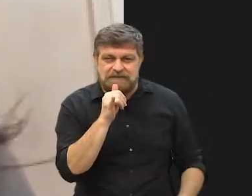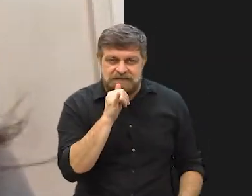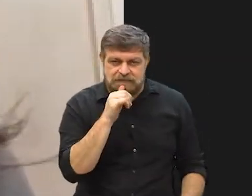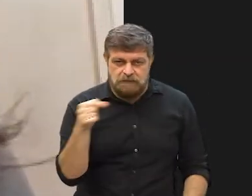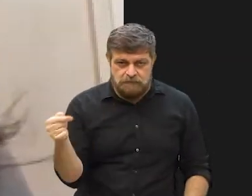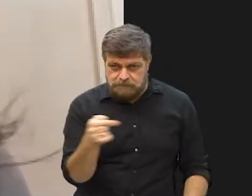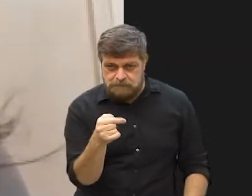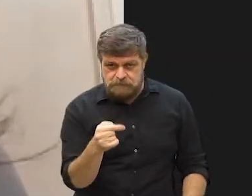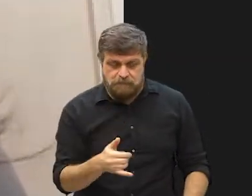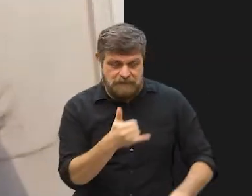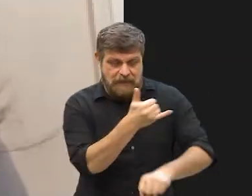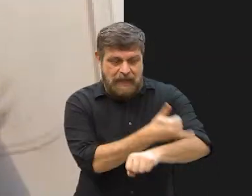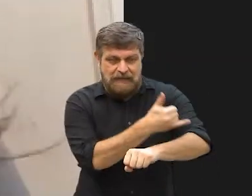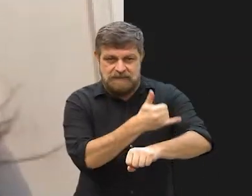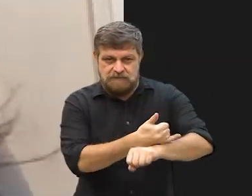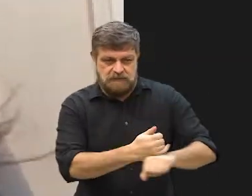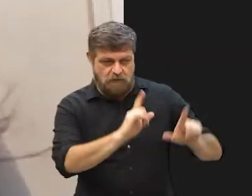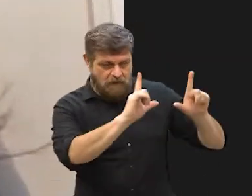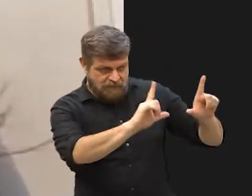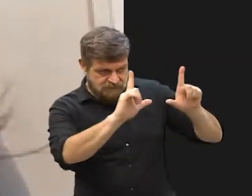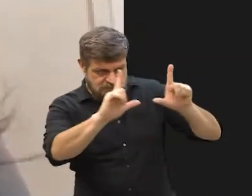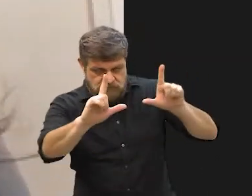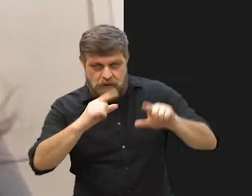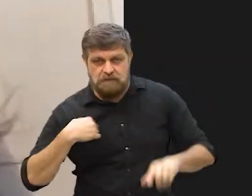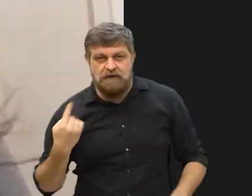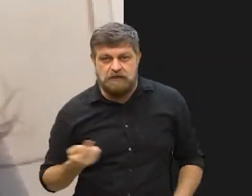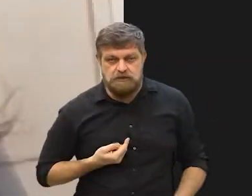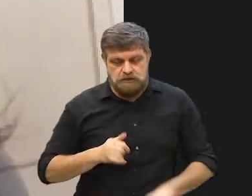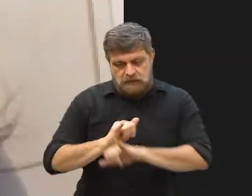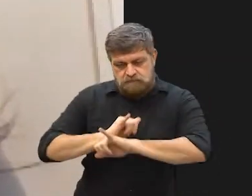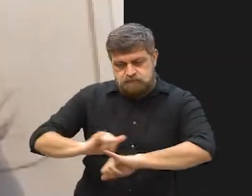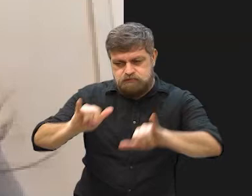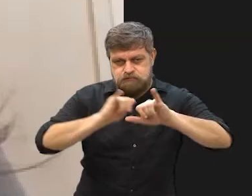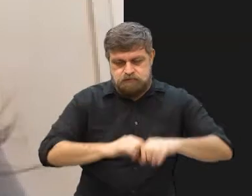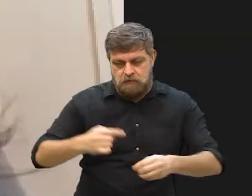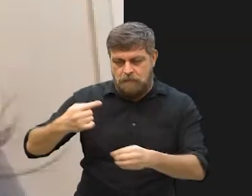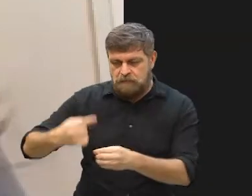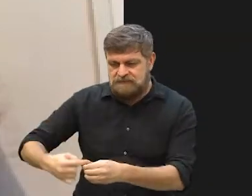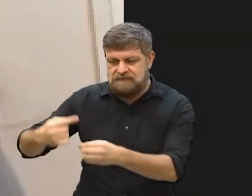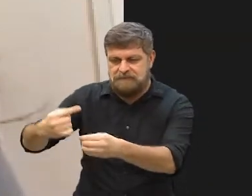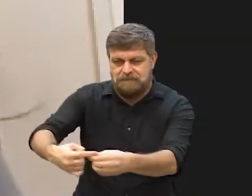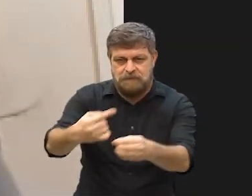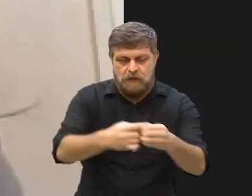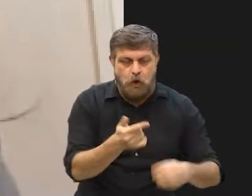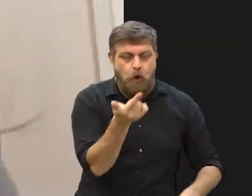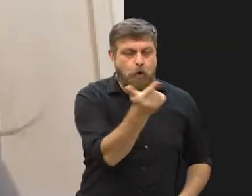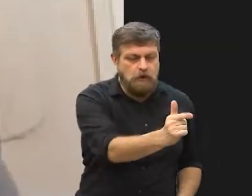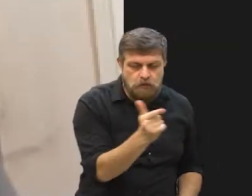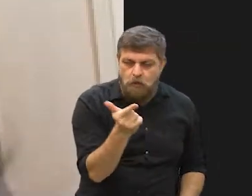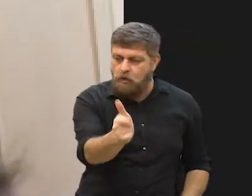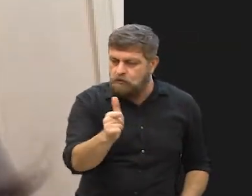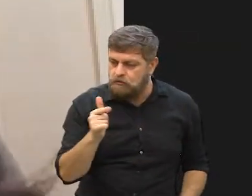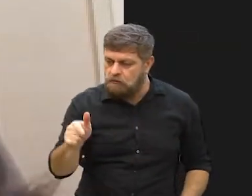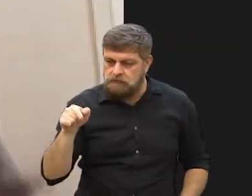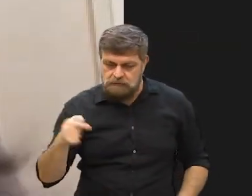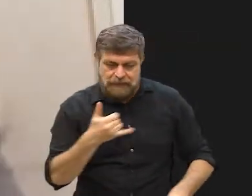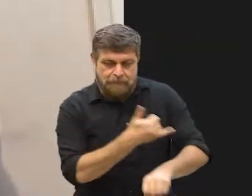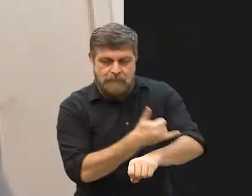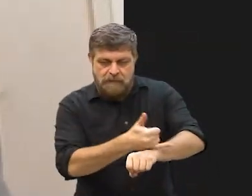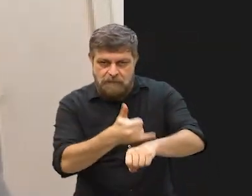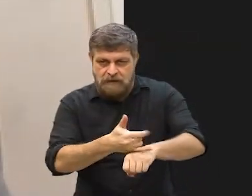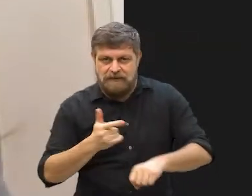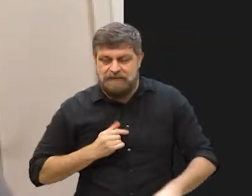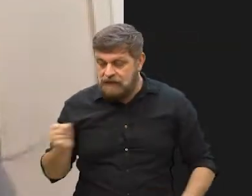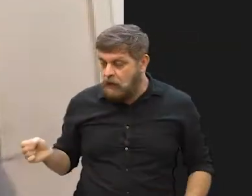projeto da exposição, a gente já levou ele em outros municípios, E a nossa proposta é levar alguma